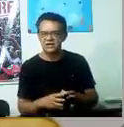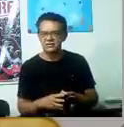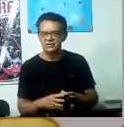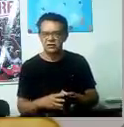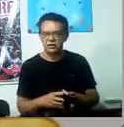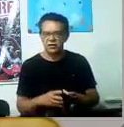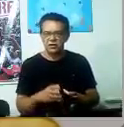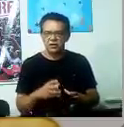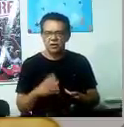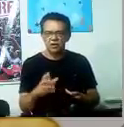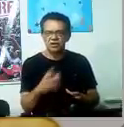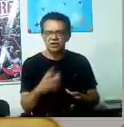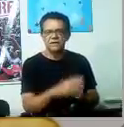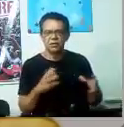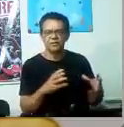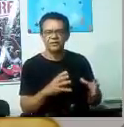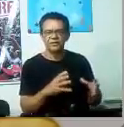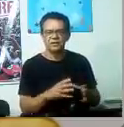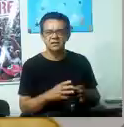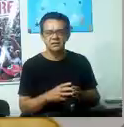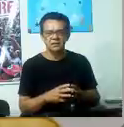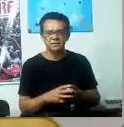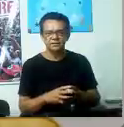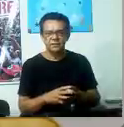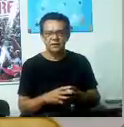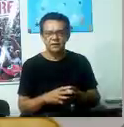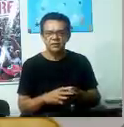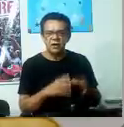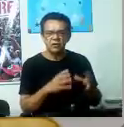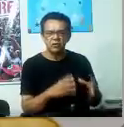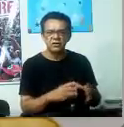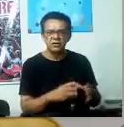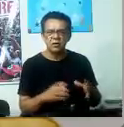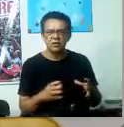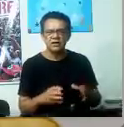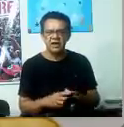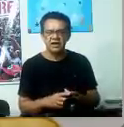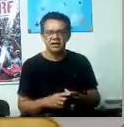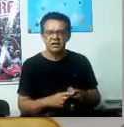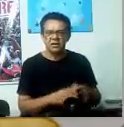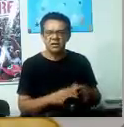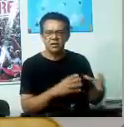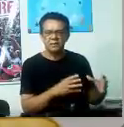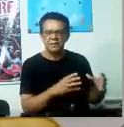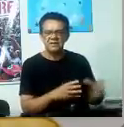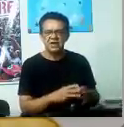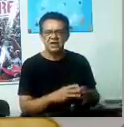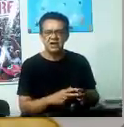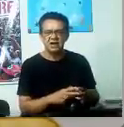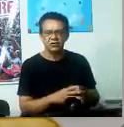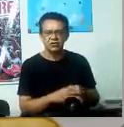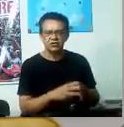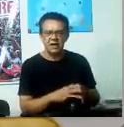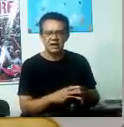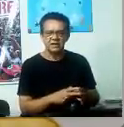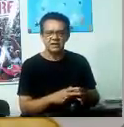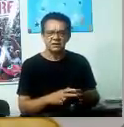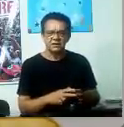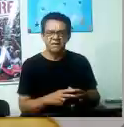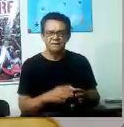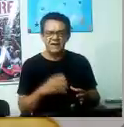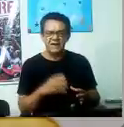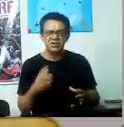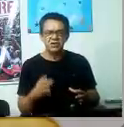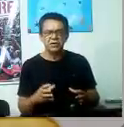vendo na live das 21 horas Que o PGR Augusto Aras pediu a investigação dos